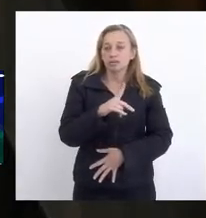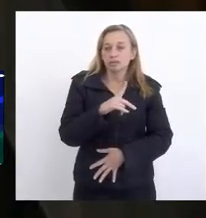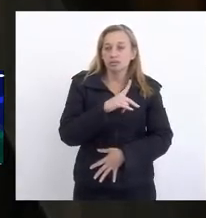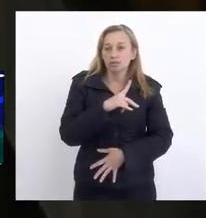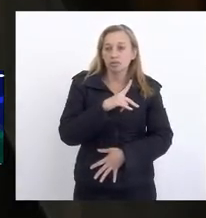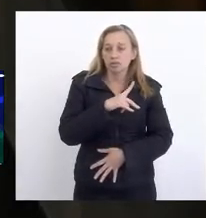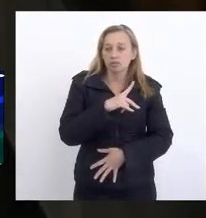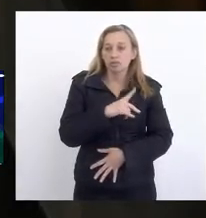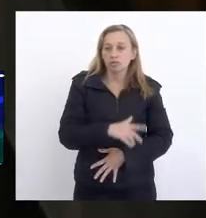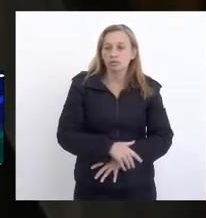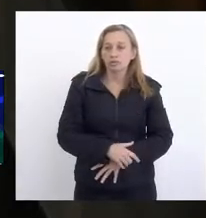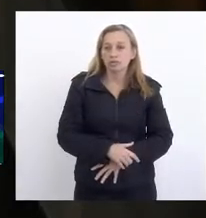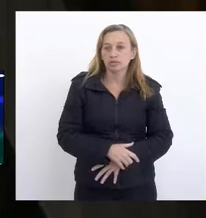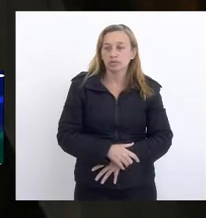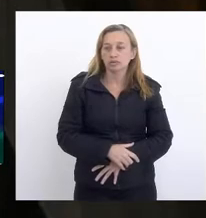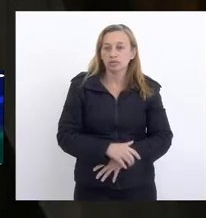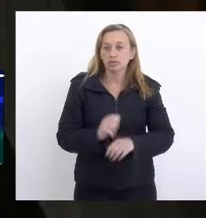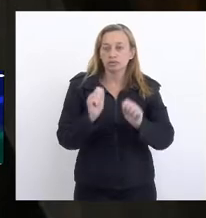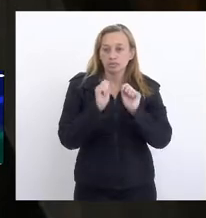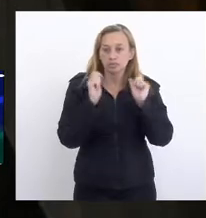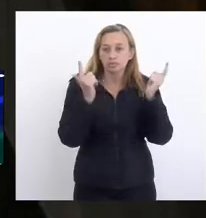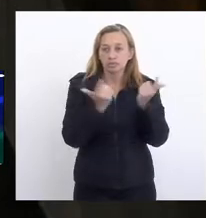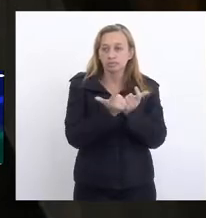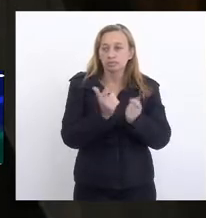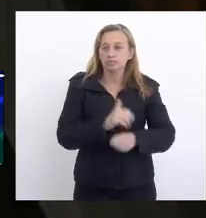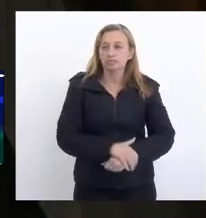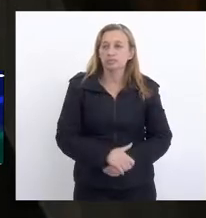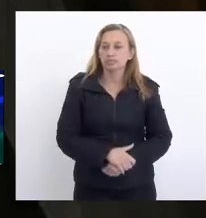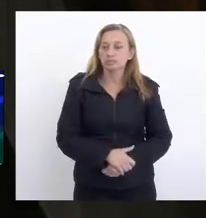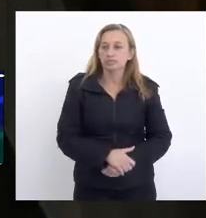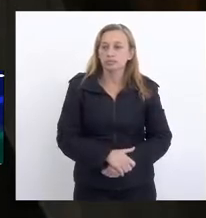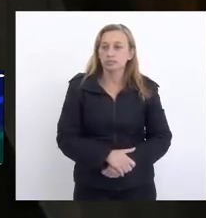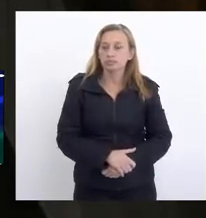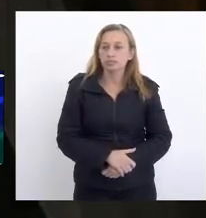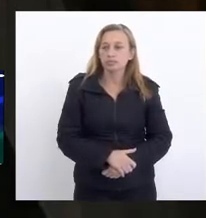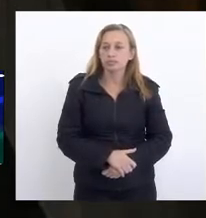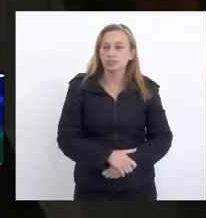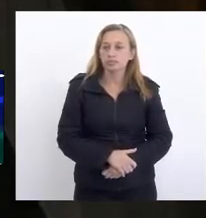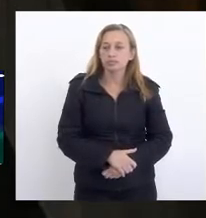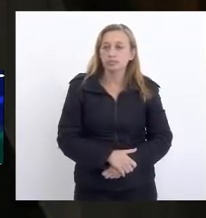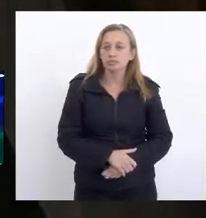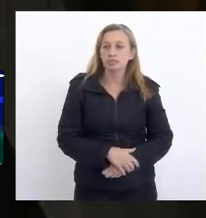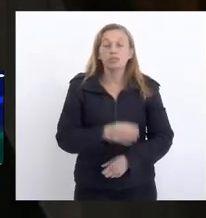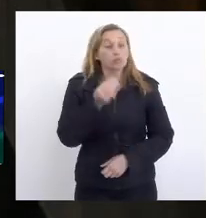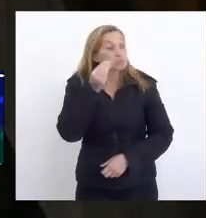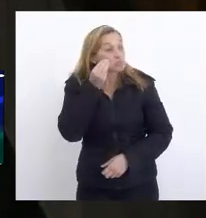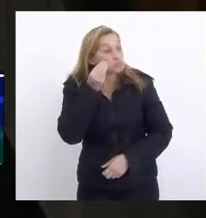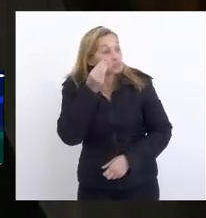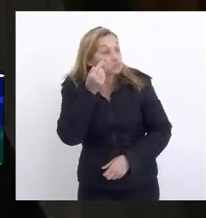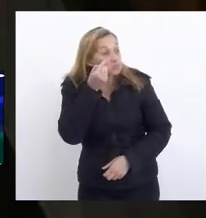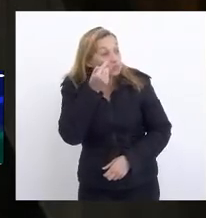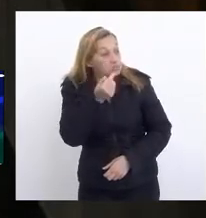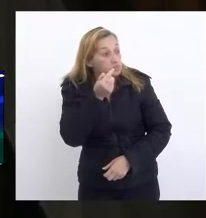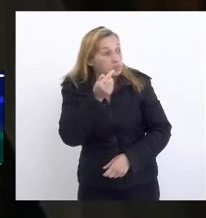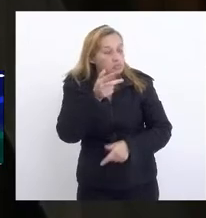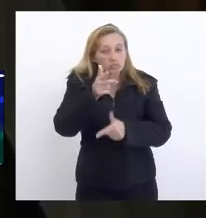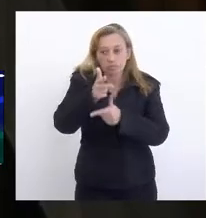dependências da Assembleia Legislativa, como tive a oportunidade de ver em